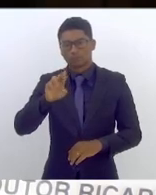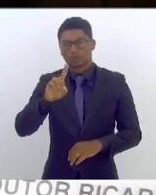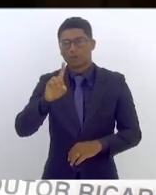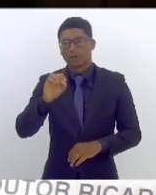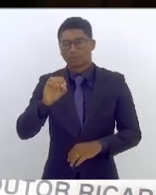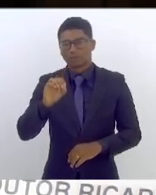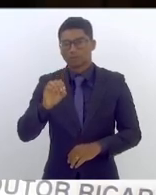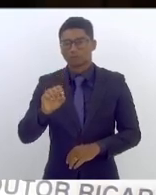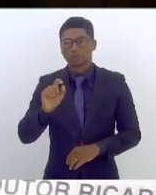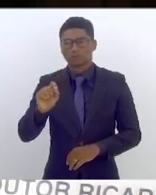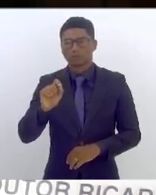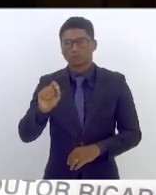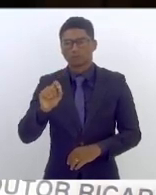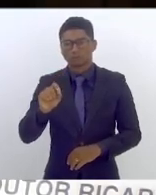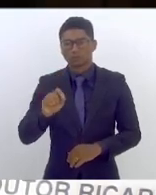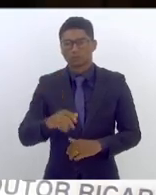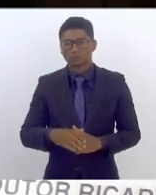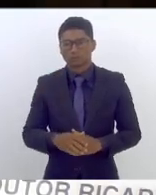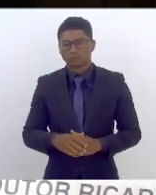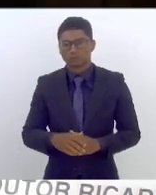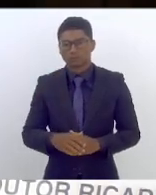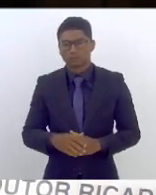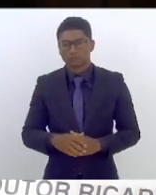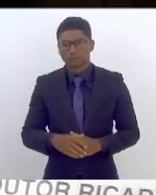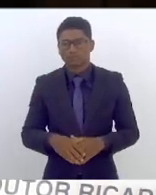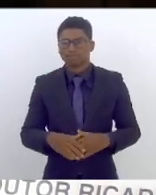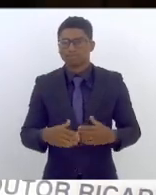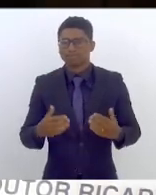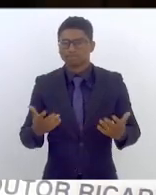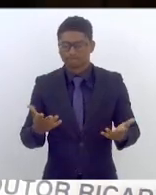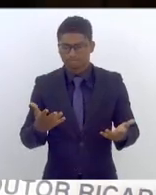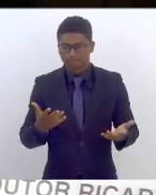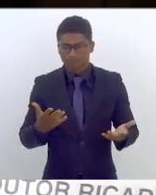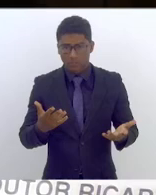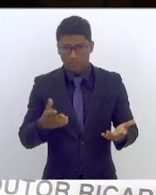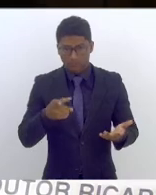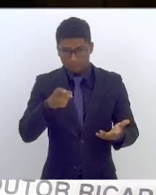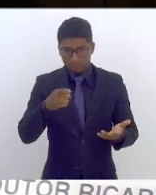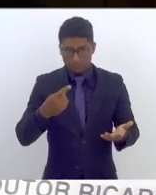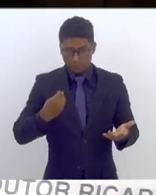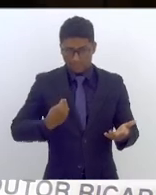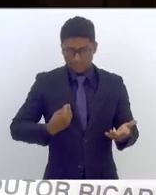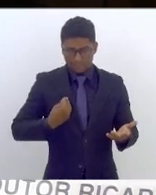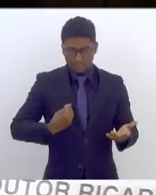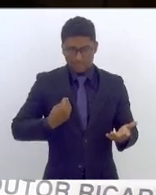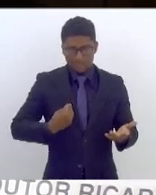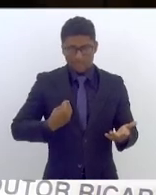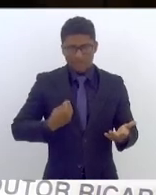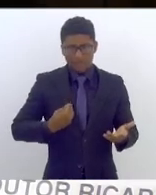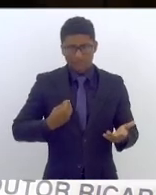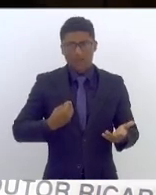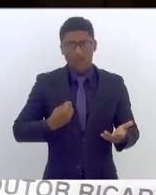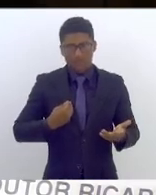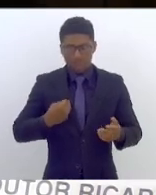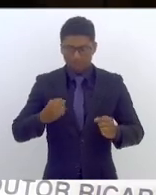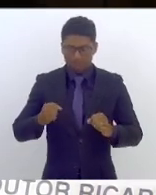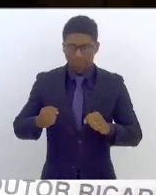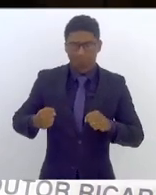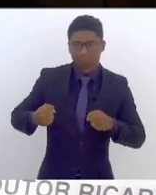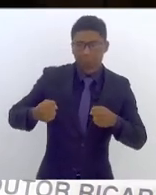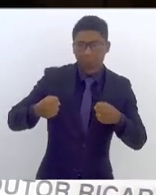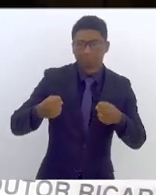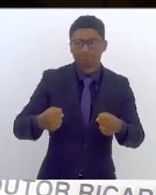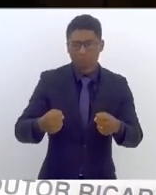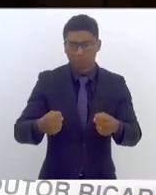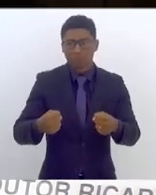morrer sem o que não vale a pena viver e o Cláudio efetivamente É desses que morrem no sentido que